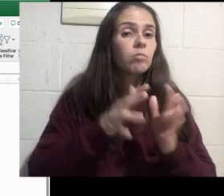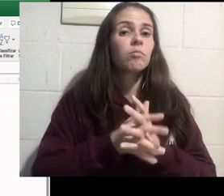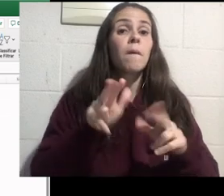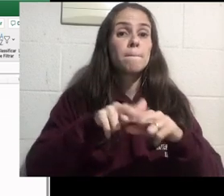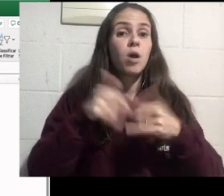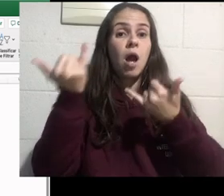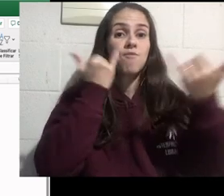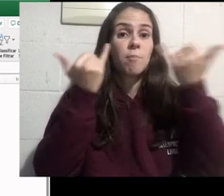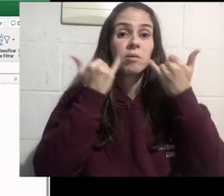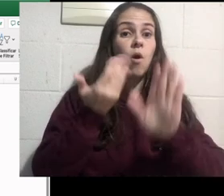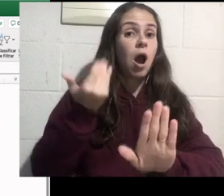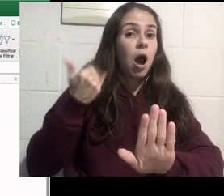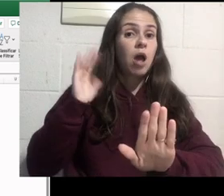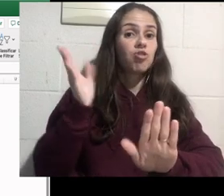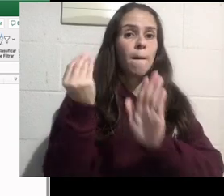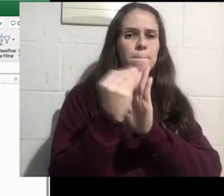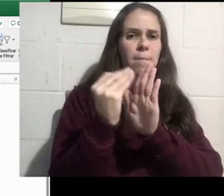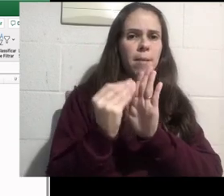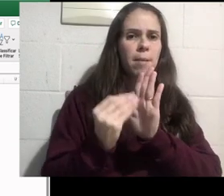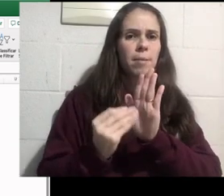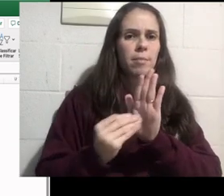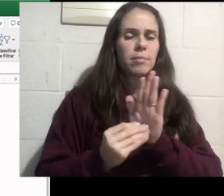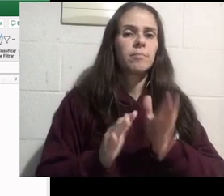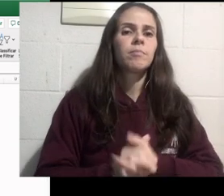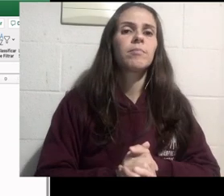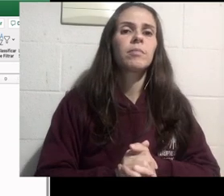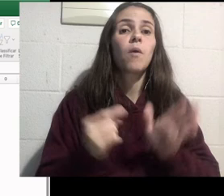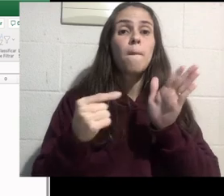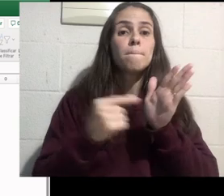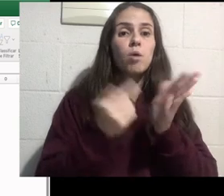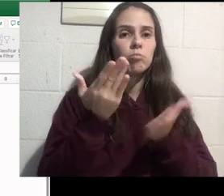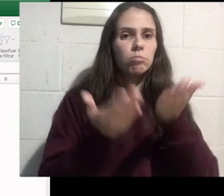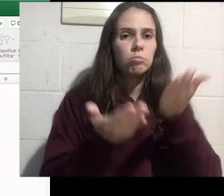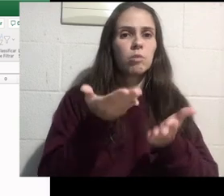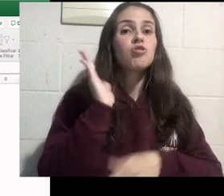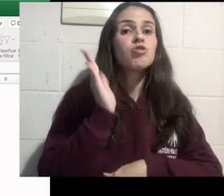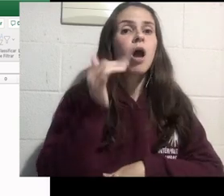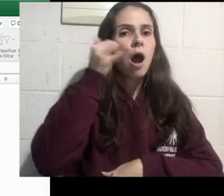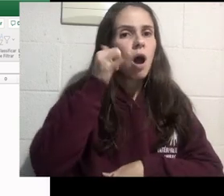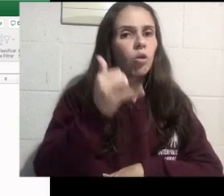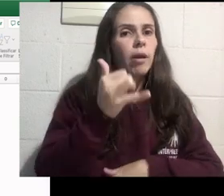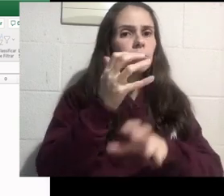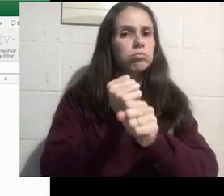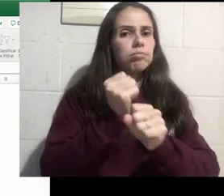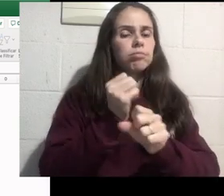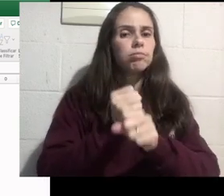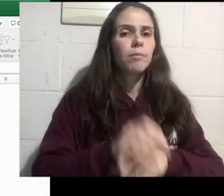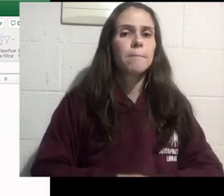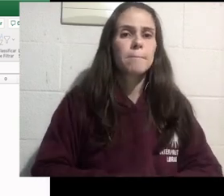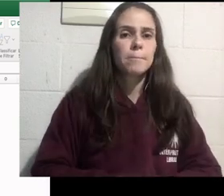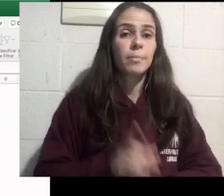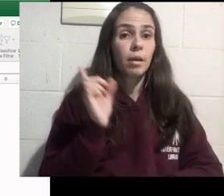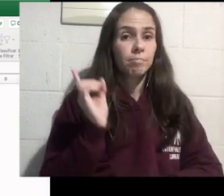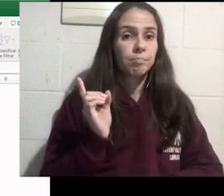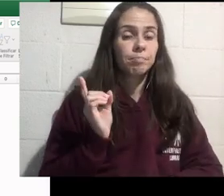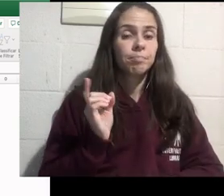às informações anteriormente colocadas. O ponto de equilíbrio também já está automaticamente calculado. Então, aqui a gente tem o